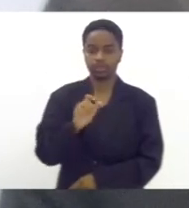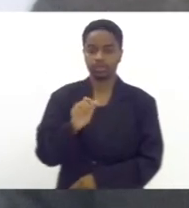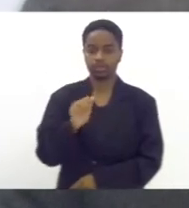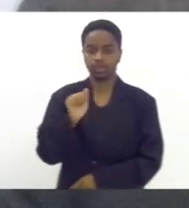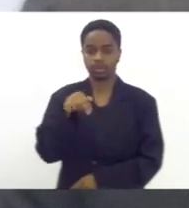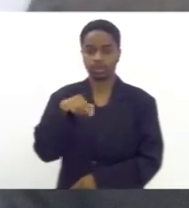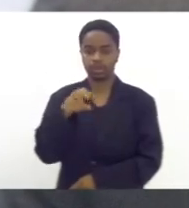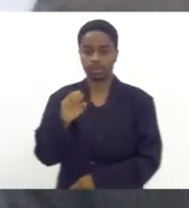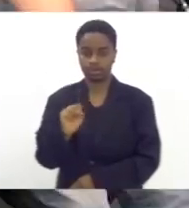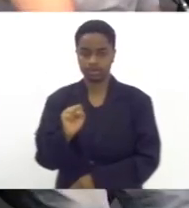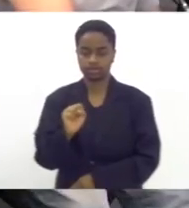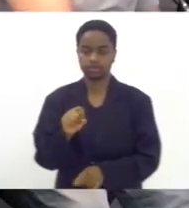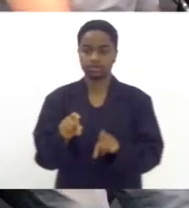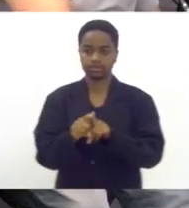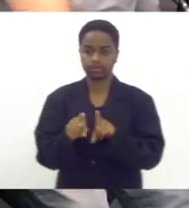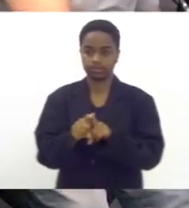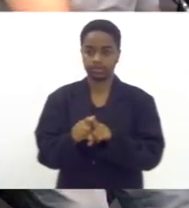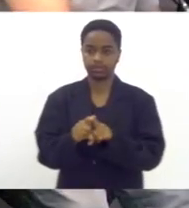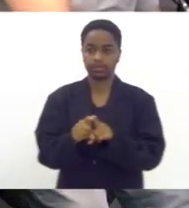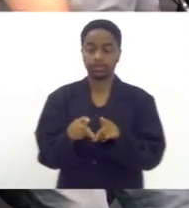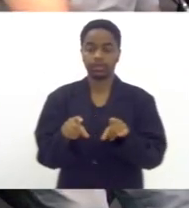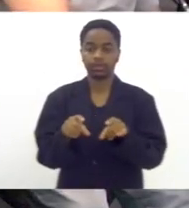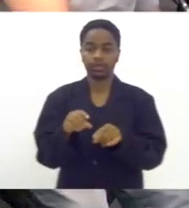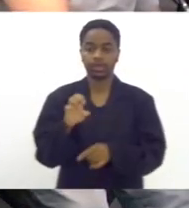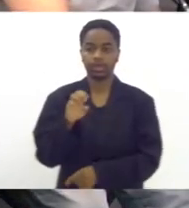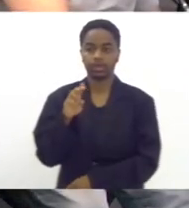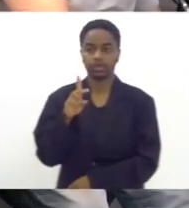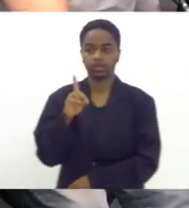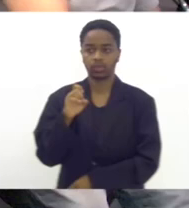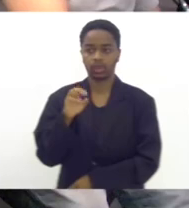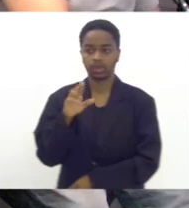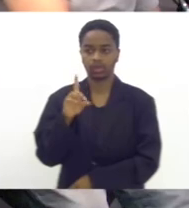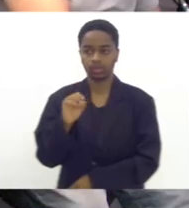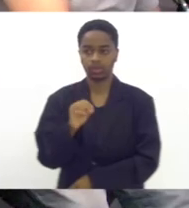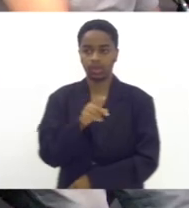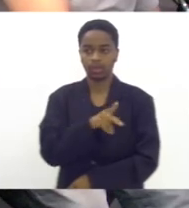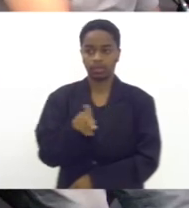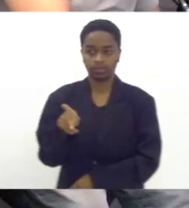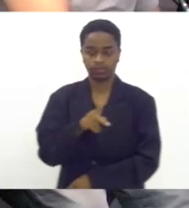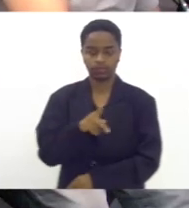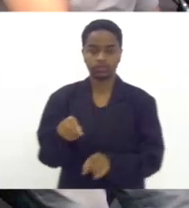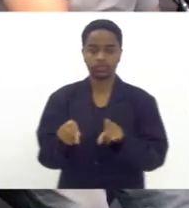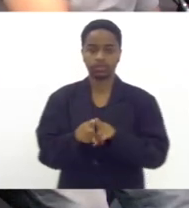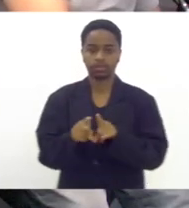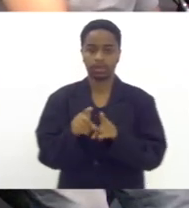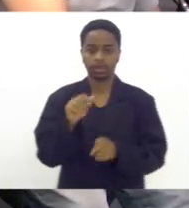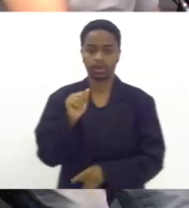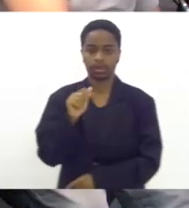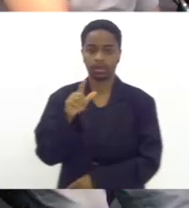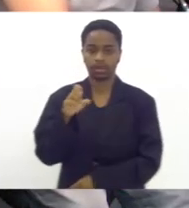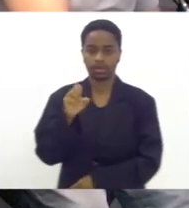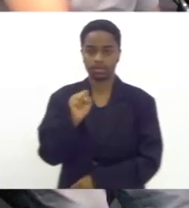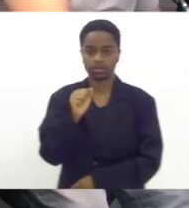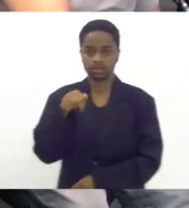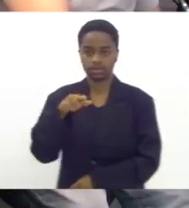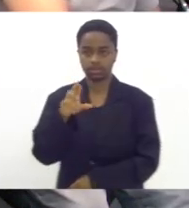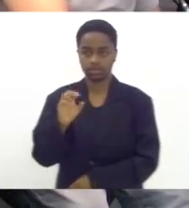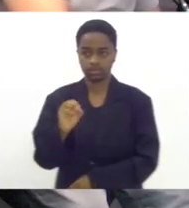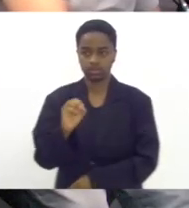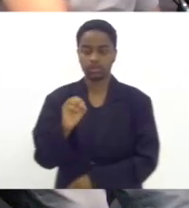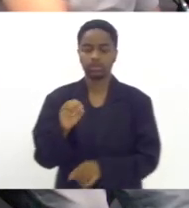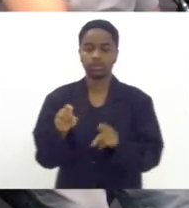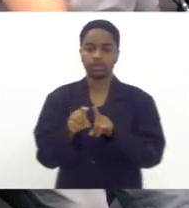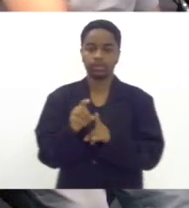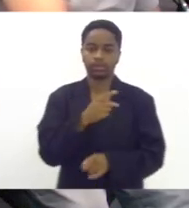está conosco Dr Eduardo show Defensor Público da nudecon Senor Alessandro acaiaba da Qualicorp